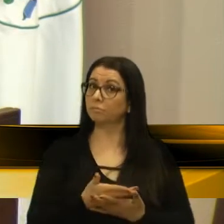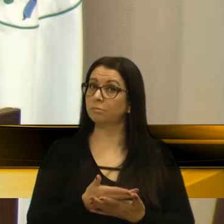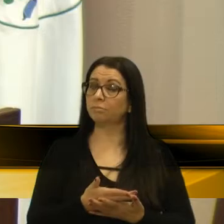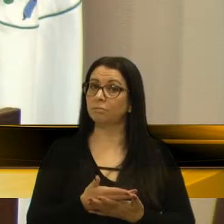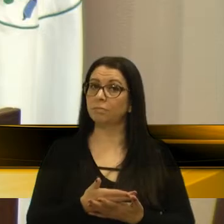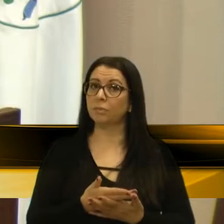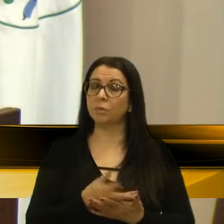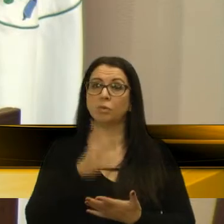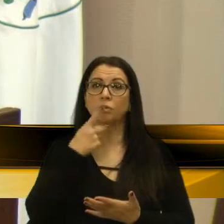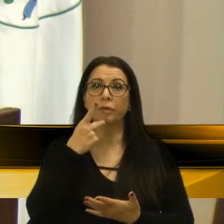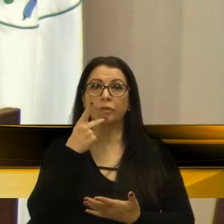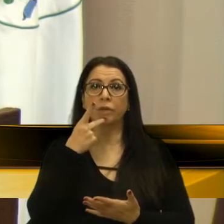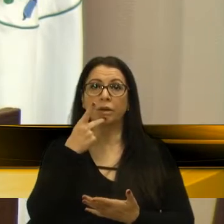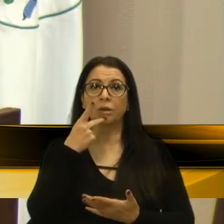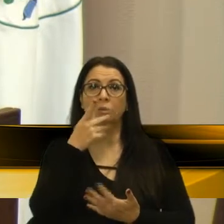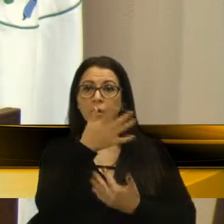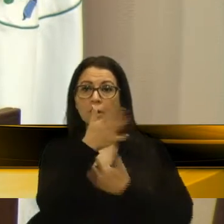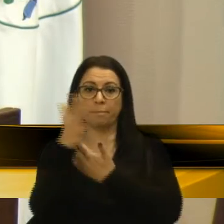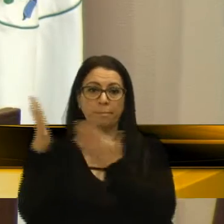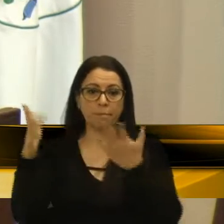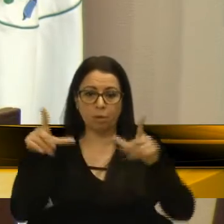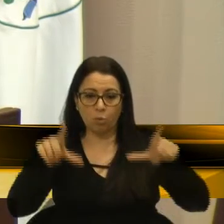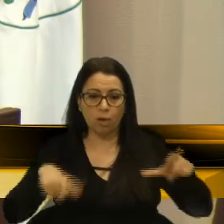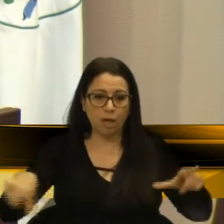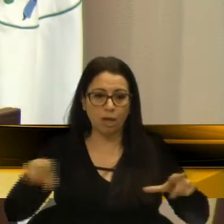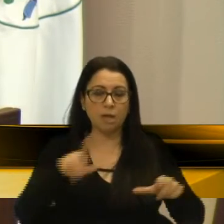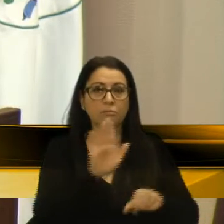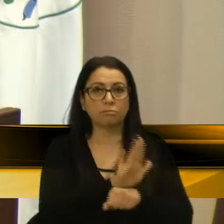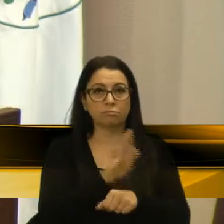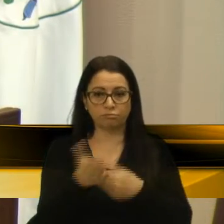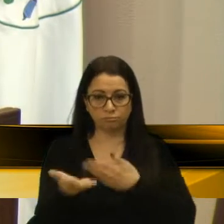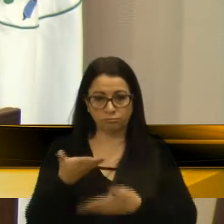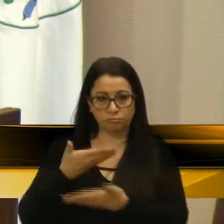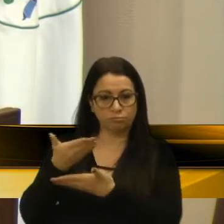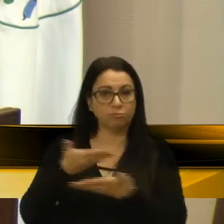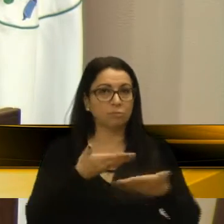Quando a gente fala em ambiente colaborativo,